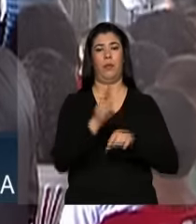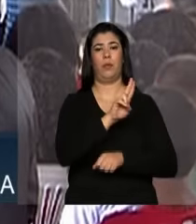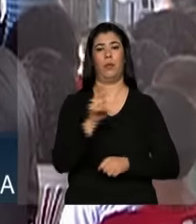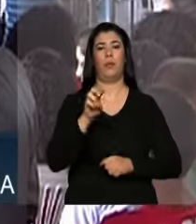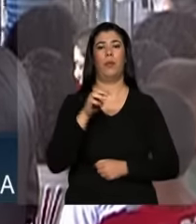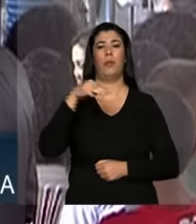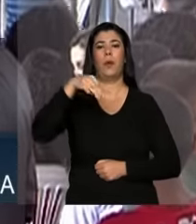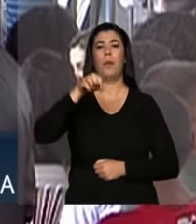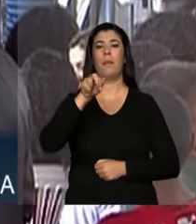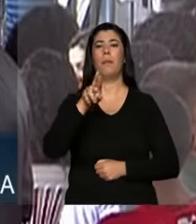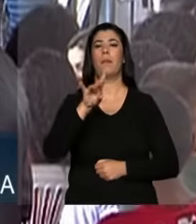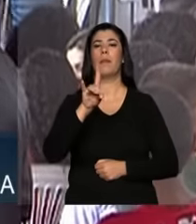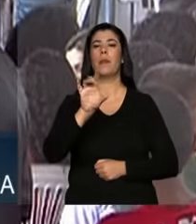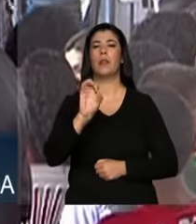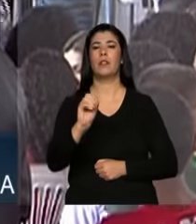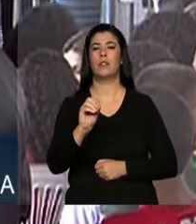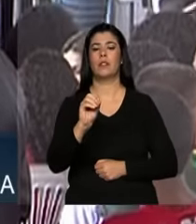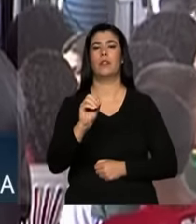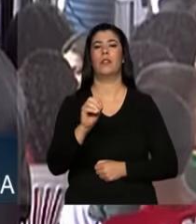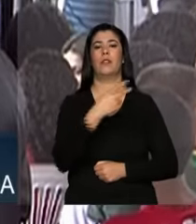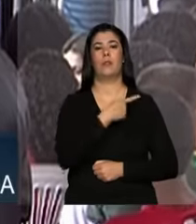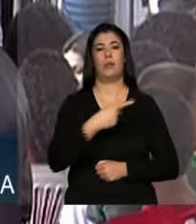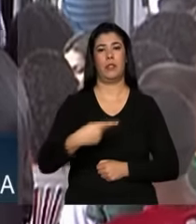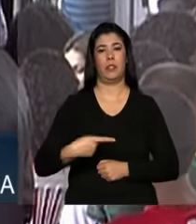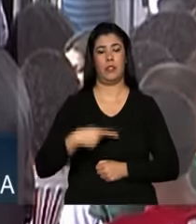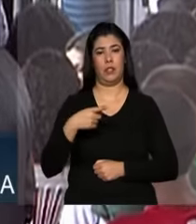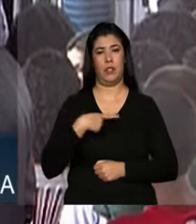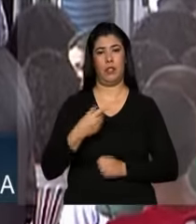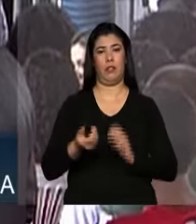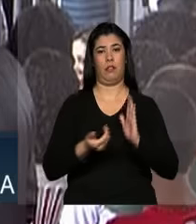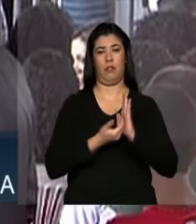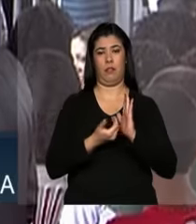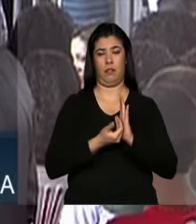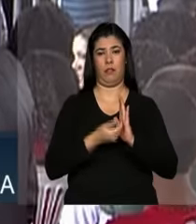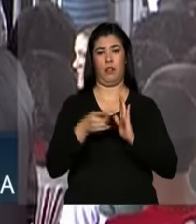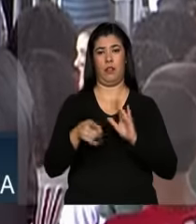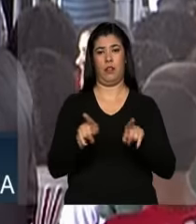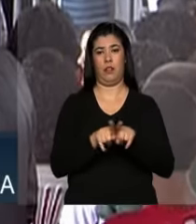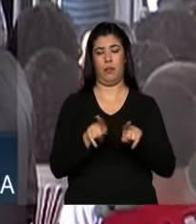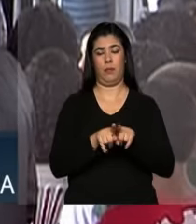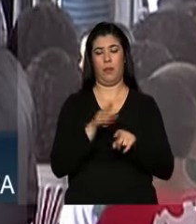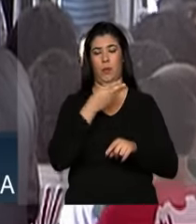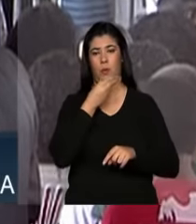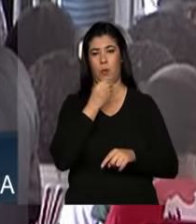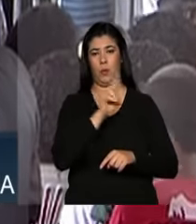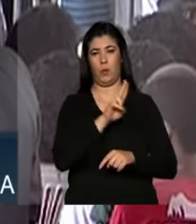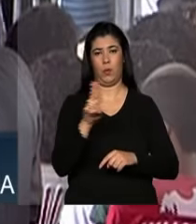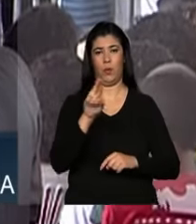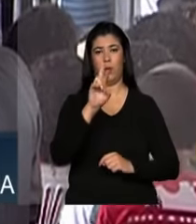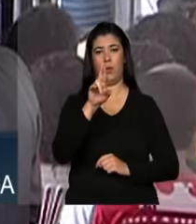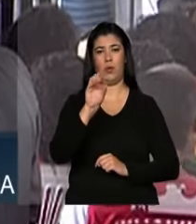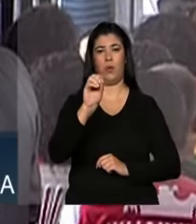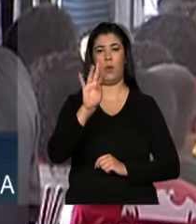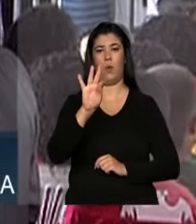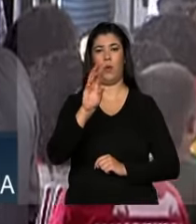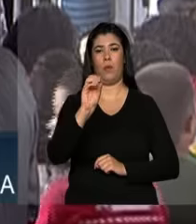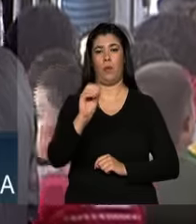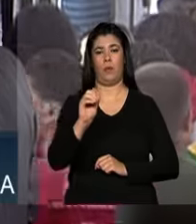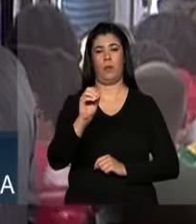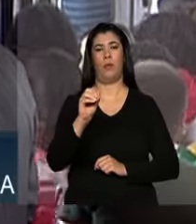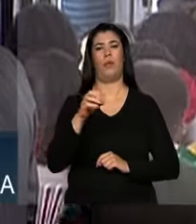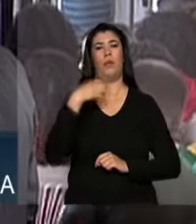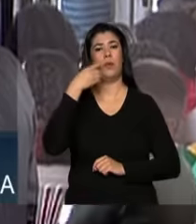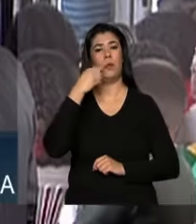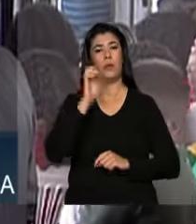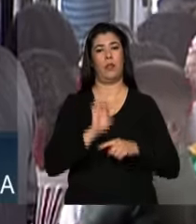Nilo, presidente da Assembleia, o senhor Roberto Carlos, deputado estadual, e